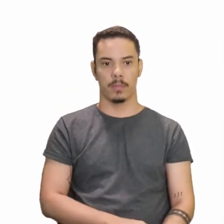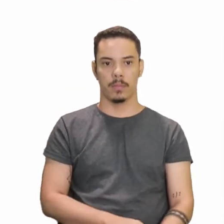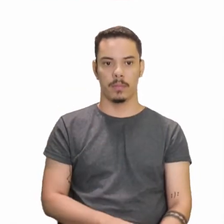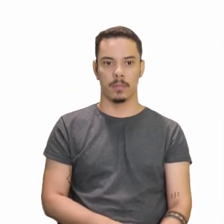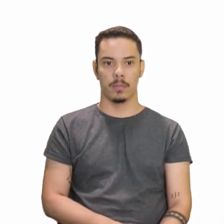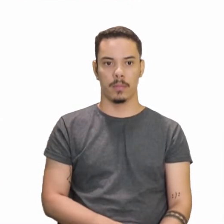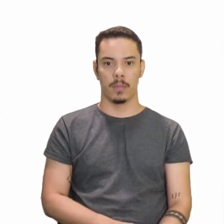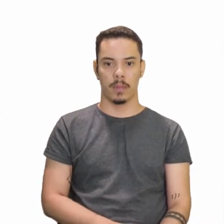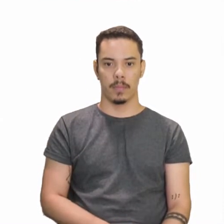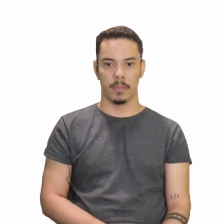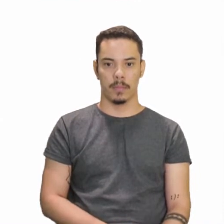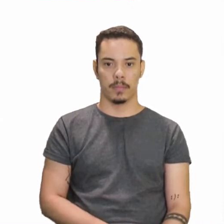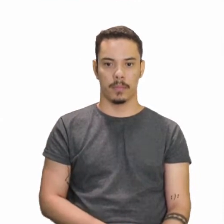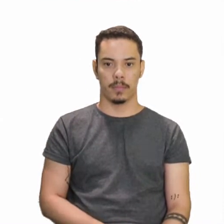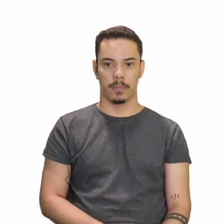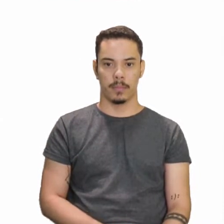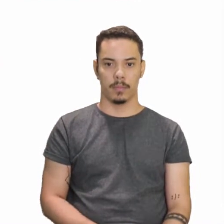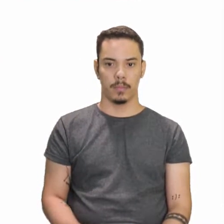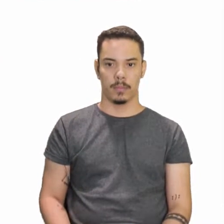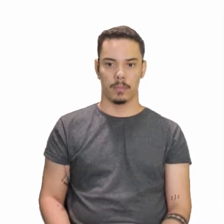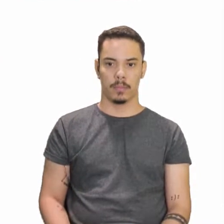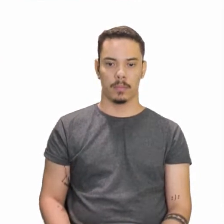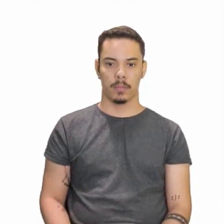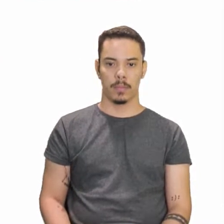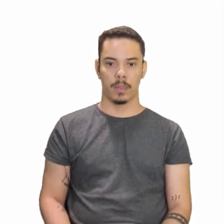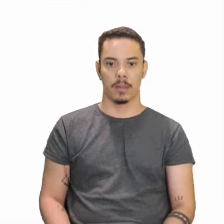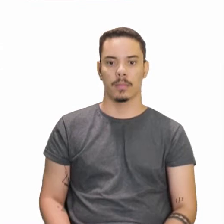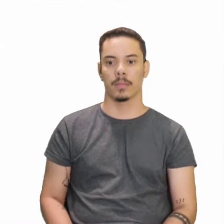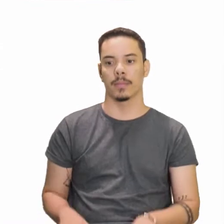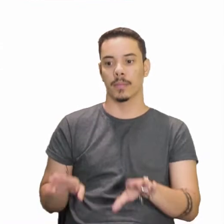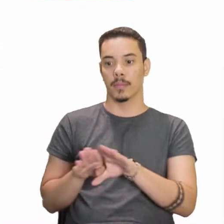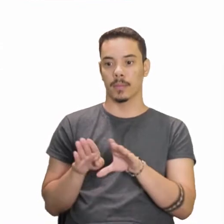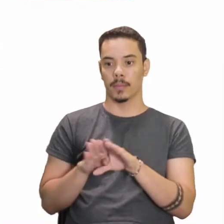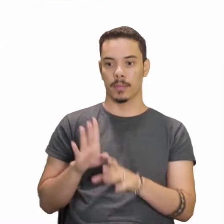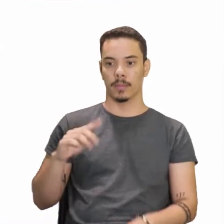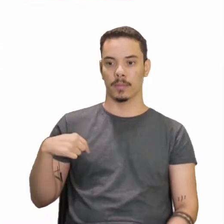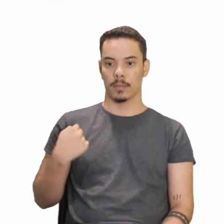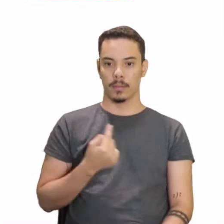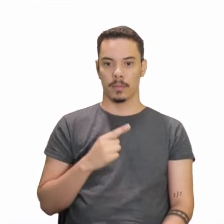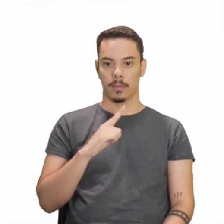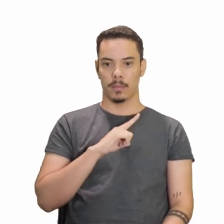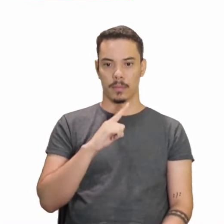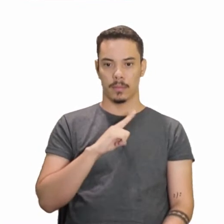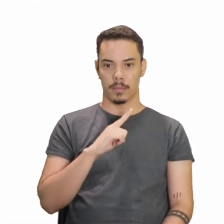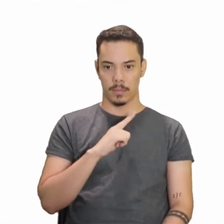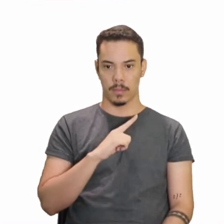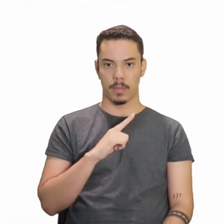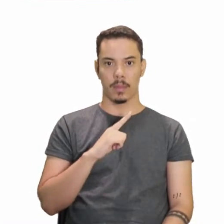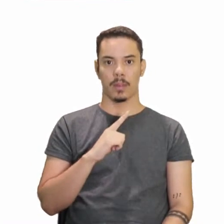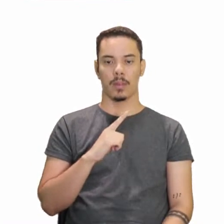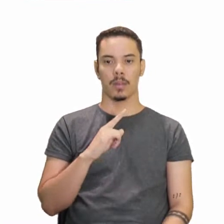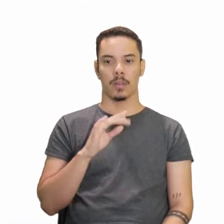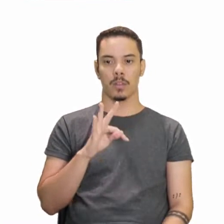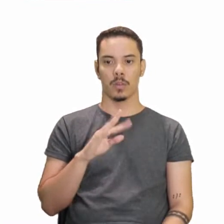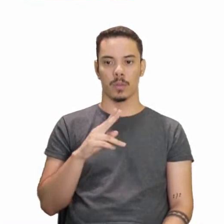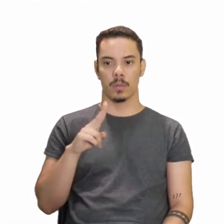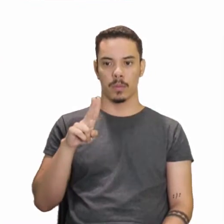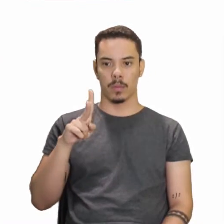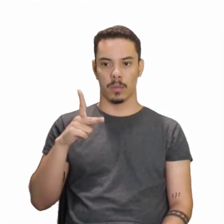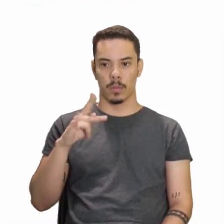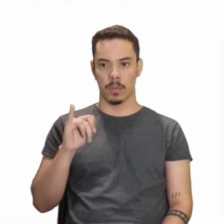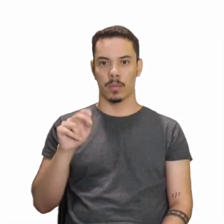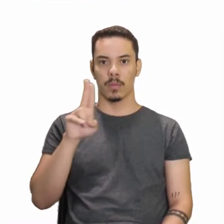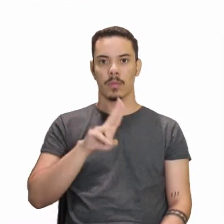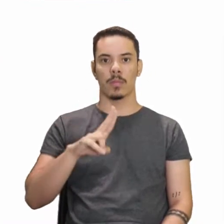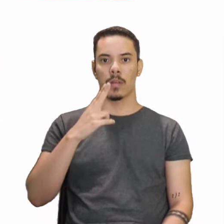ok? Português. E, claro, né? Nós vamos ter esse tupi usado como uma